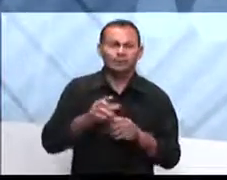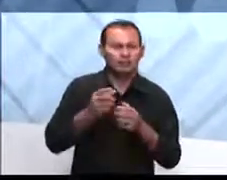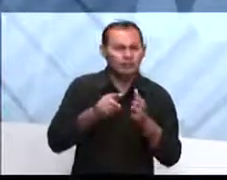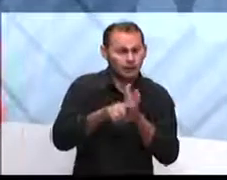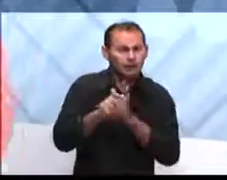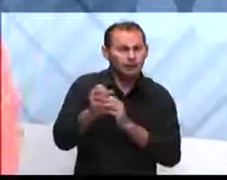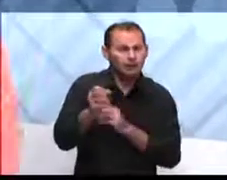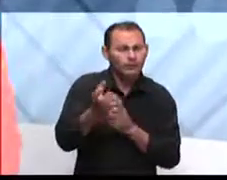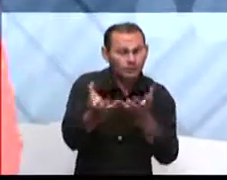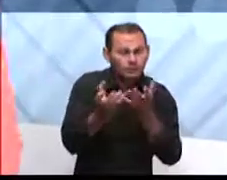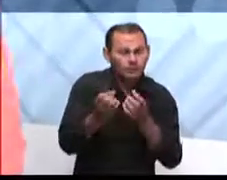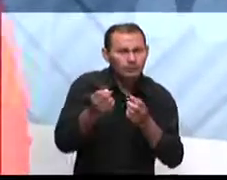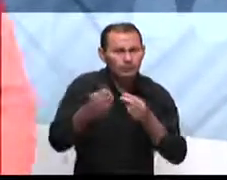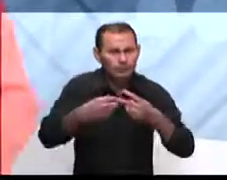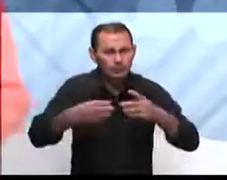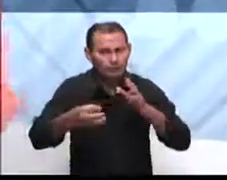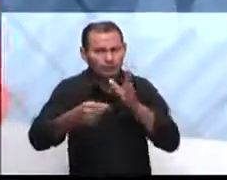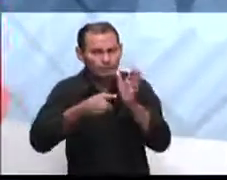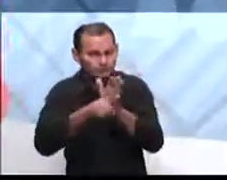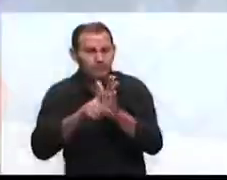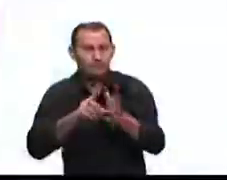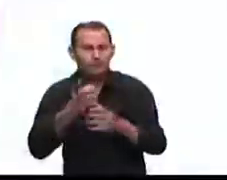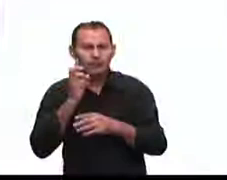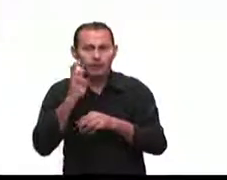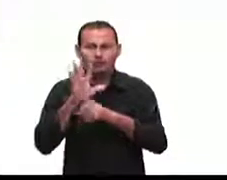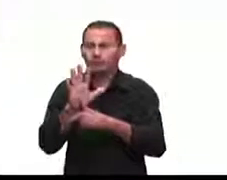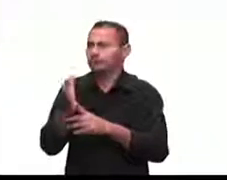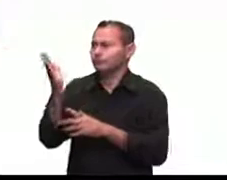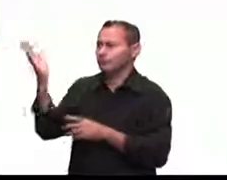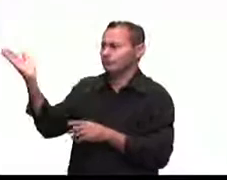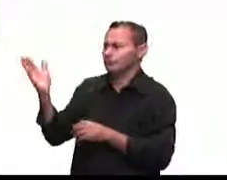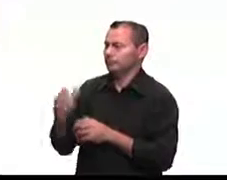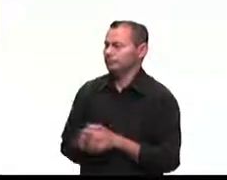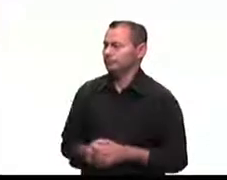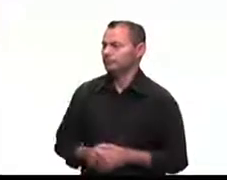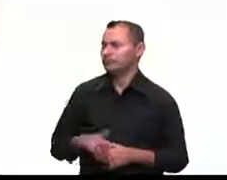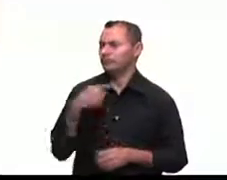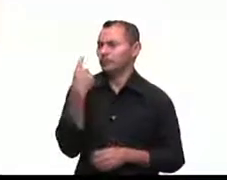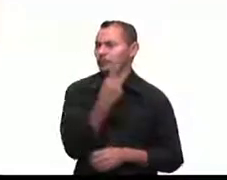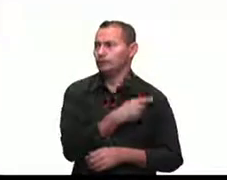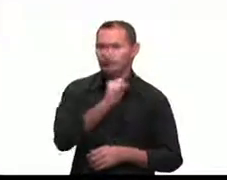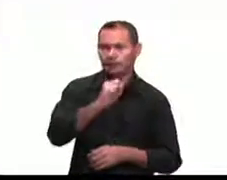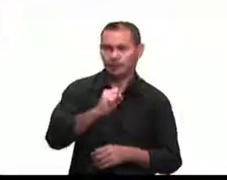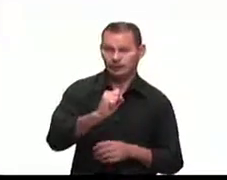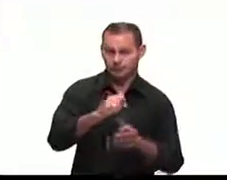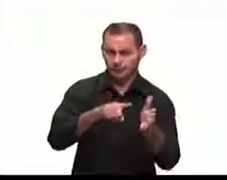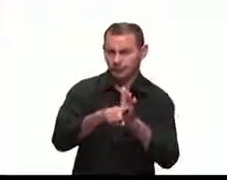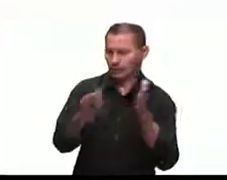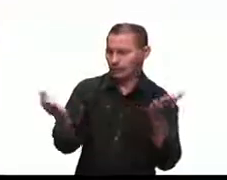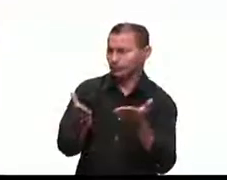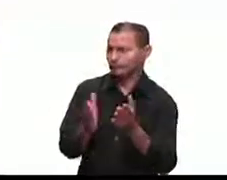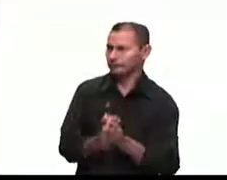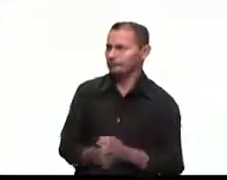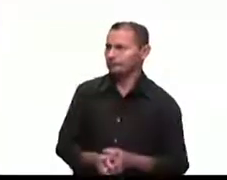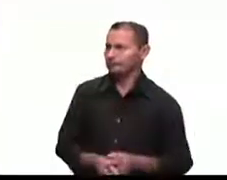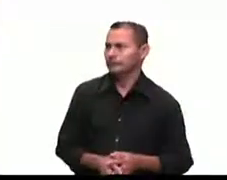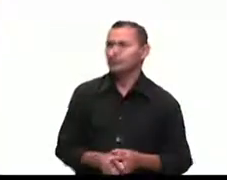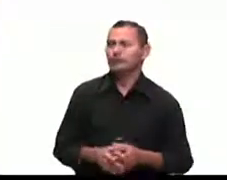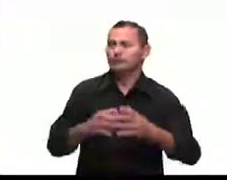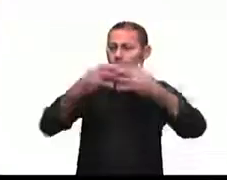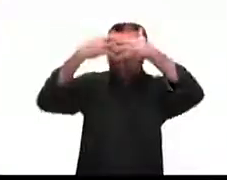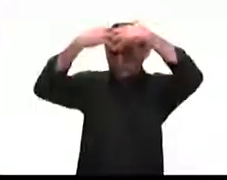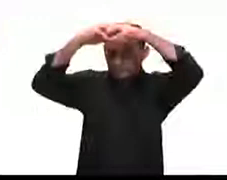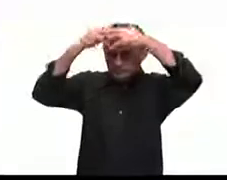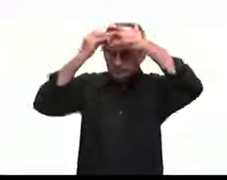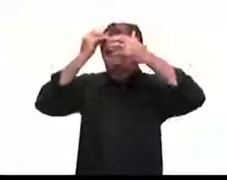provocando novas situações. Então, indo ali ao quadro, nossa situação de hoje e a